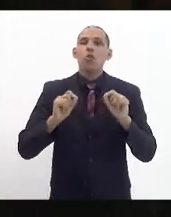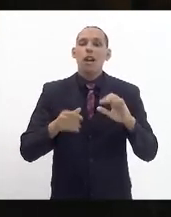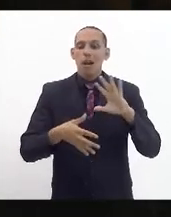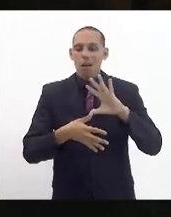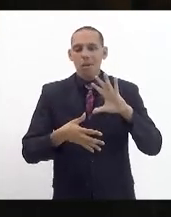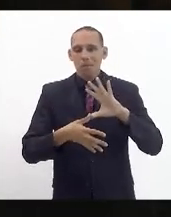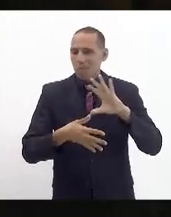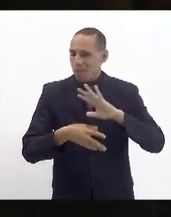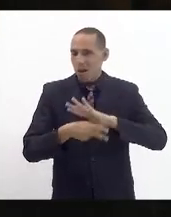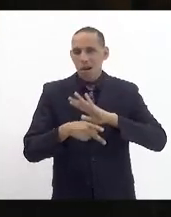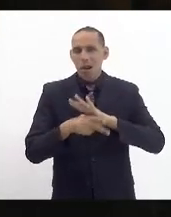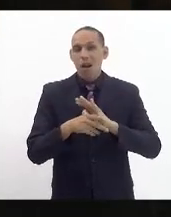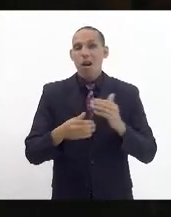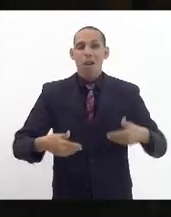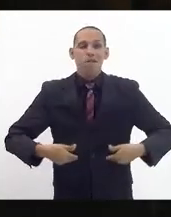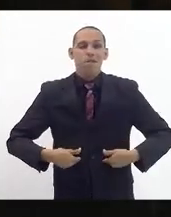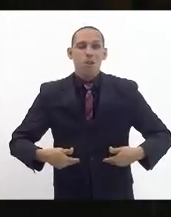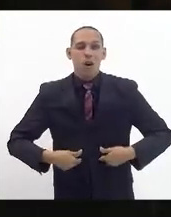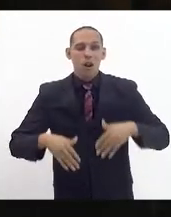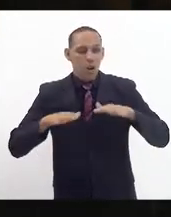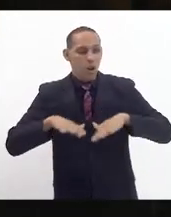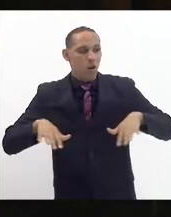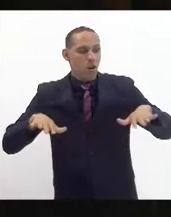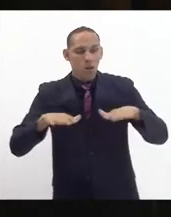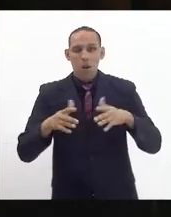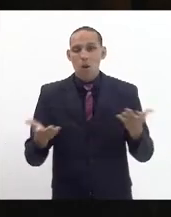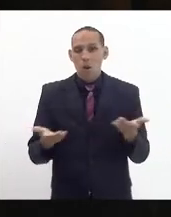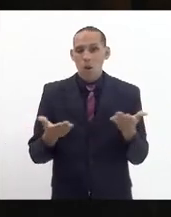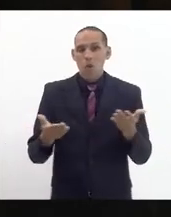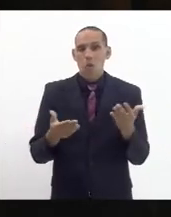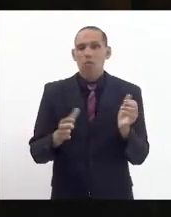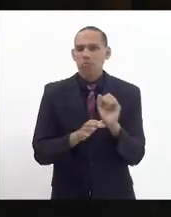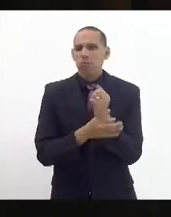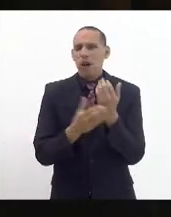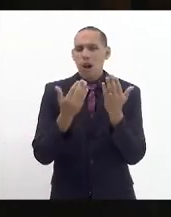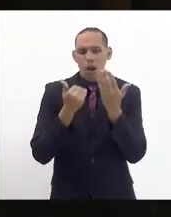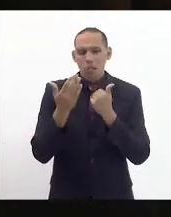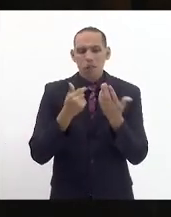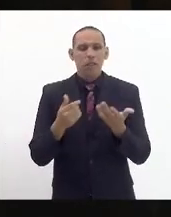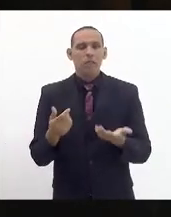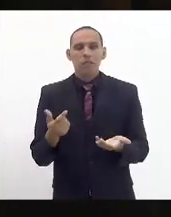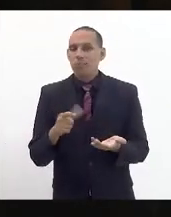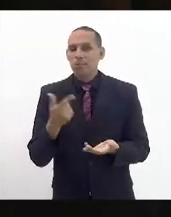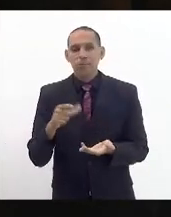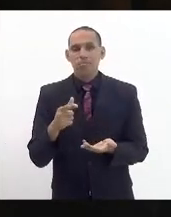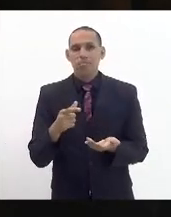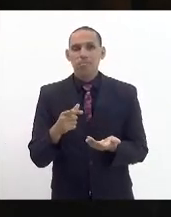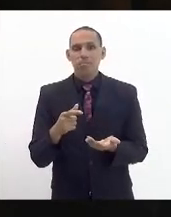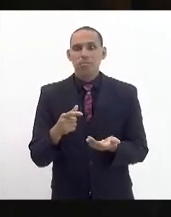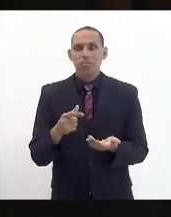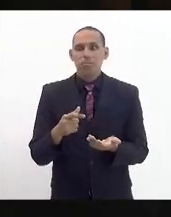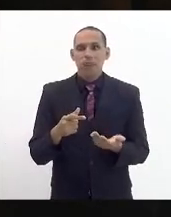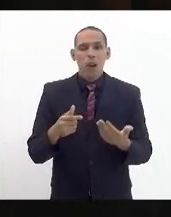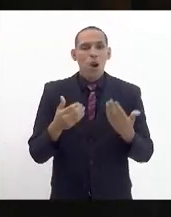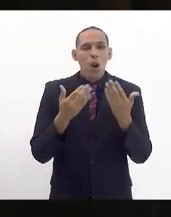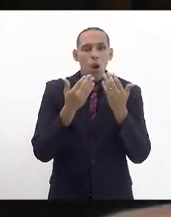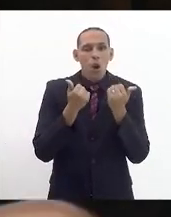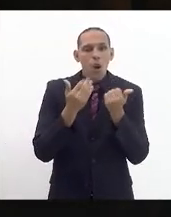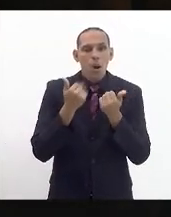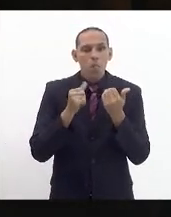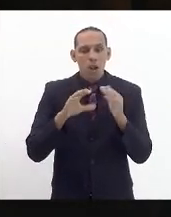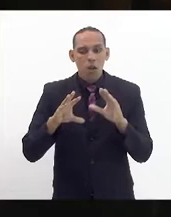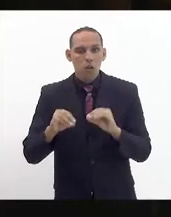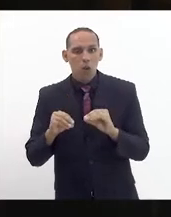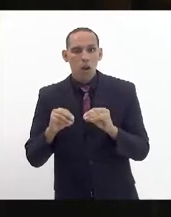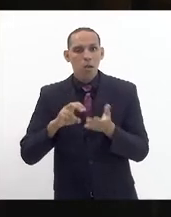fome. Isso significa que as pessoas hoje não têm segurança alimentar, não sabem o que vão jantar, o que vão almoçar, o que vão tomar no café da